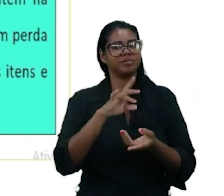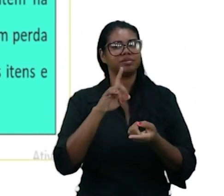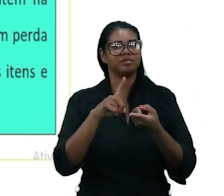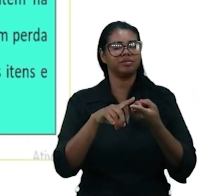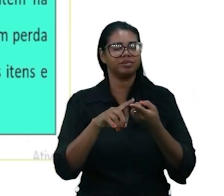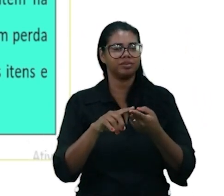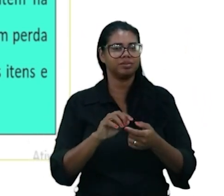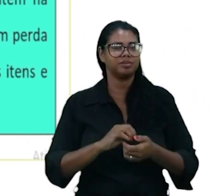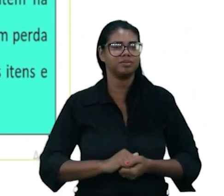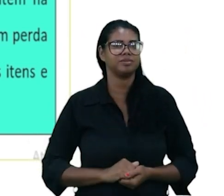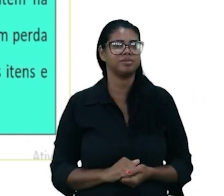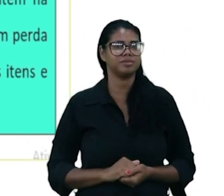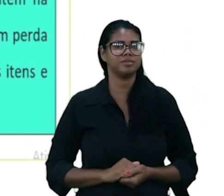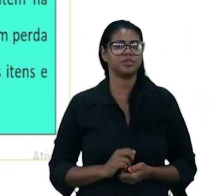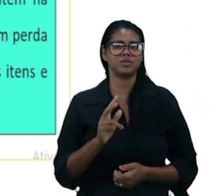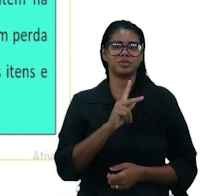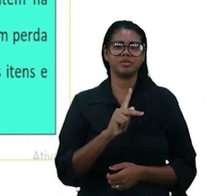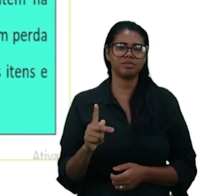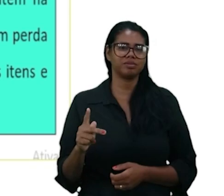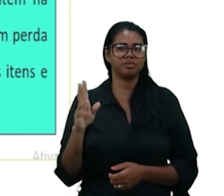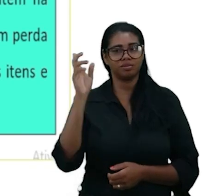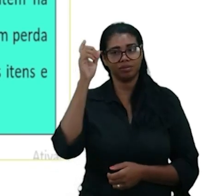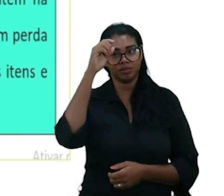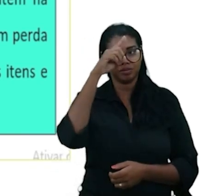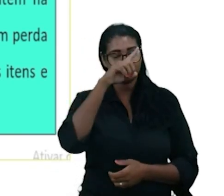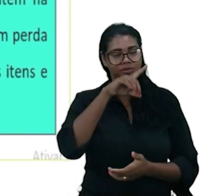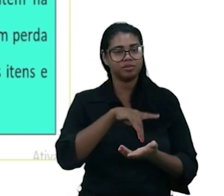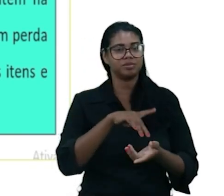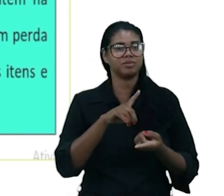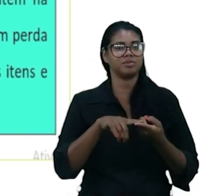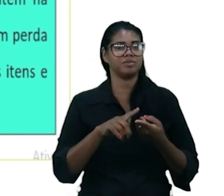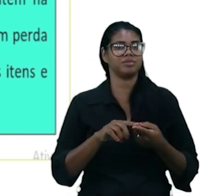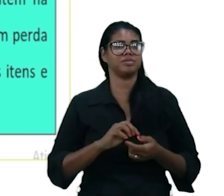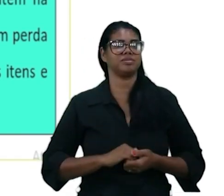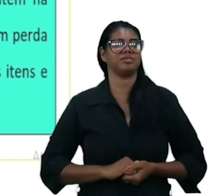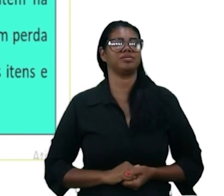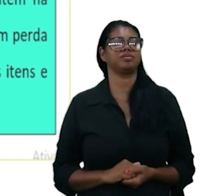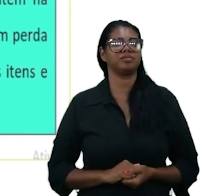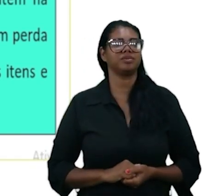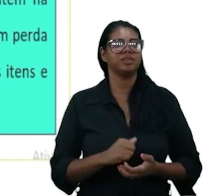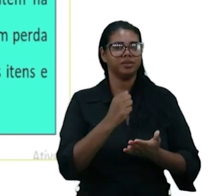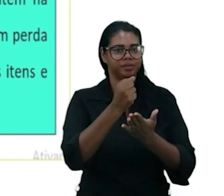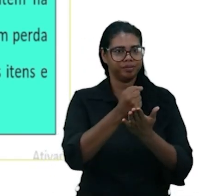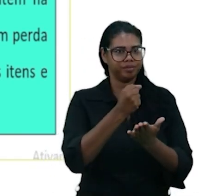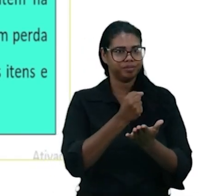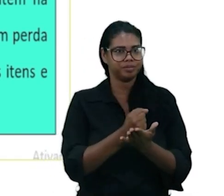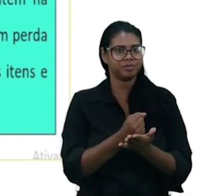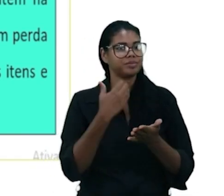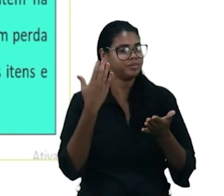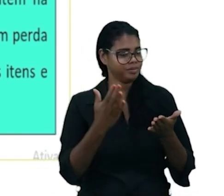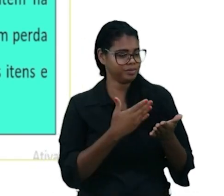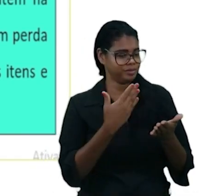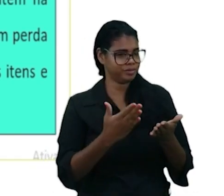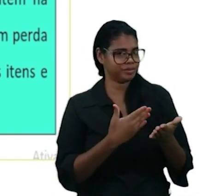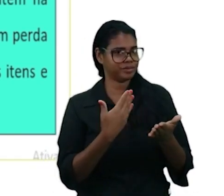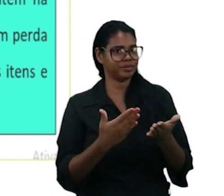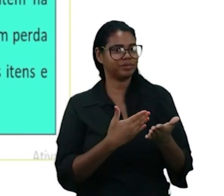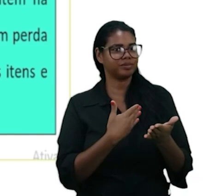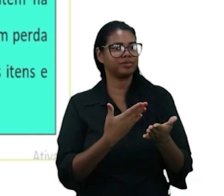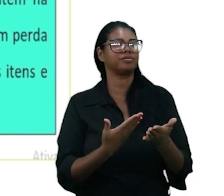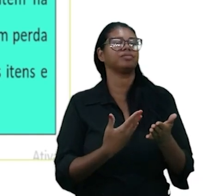um código. Eita, professora, que complicado, recurso por meio de um código, a gente está falando de um documento, de um livro, por meio de